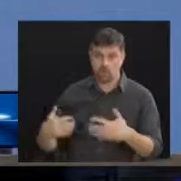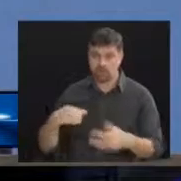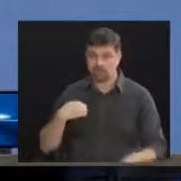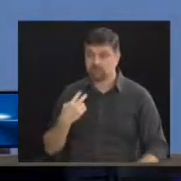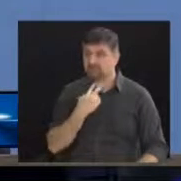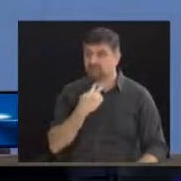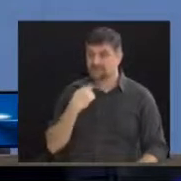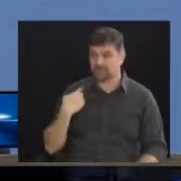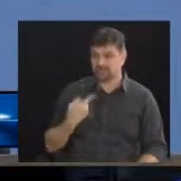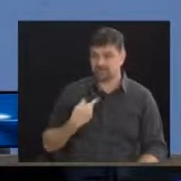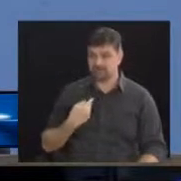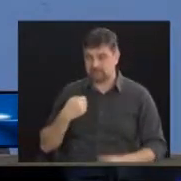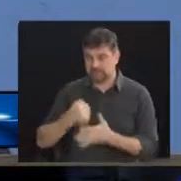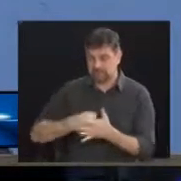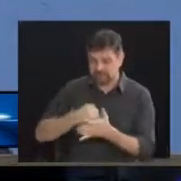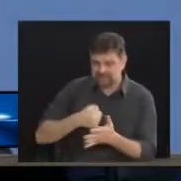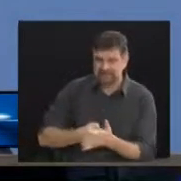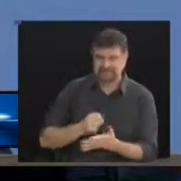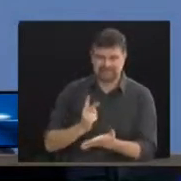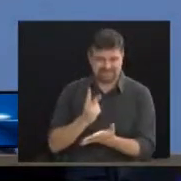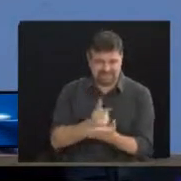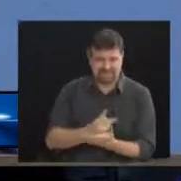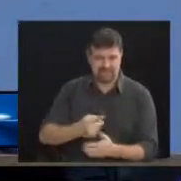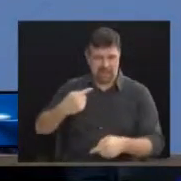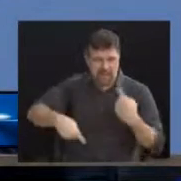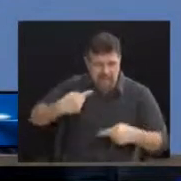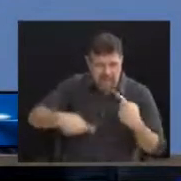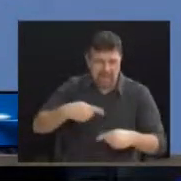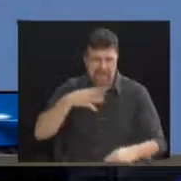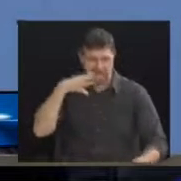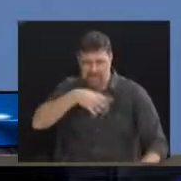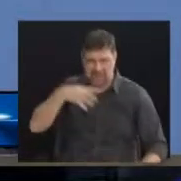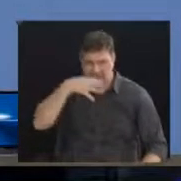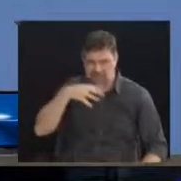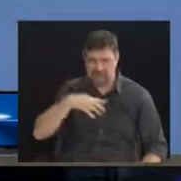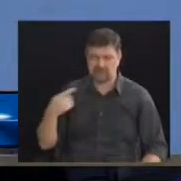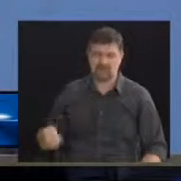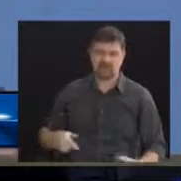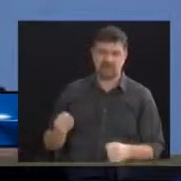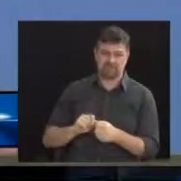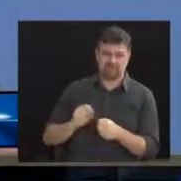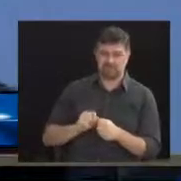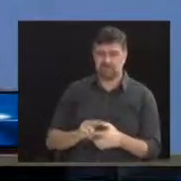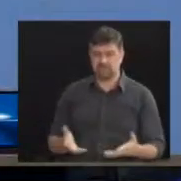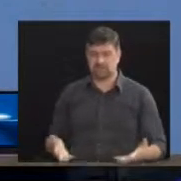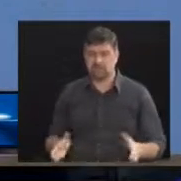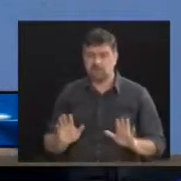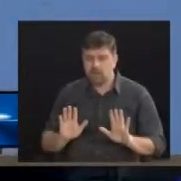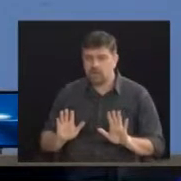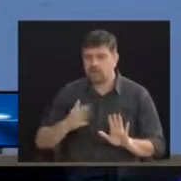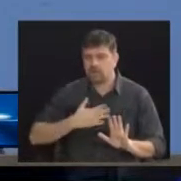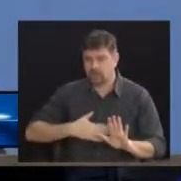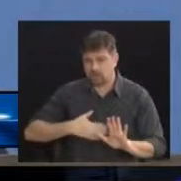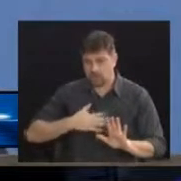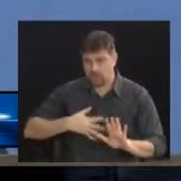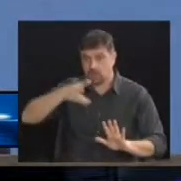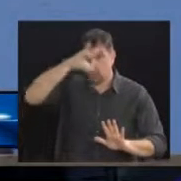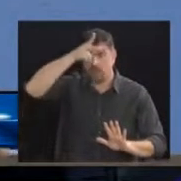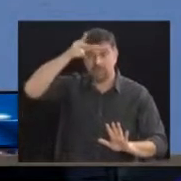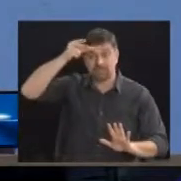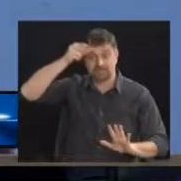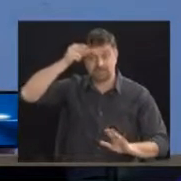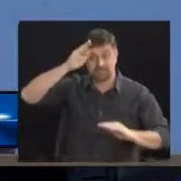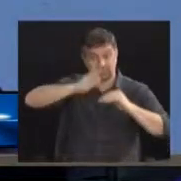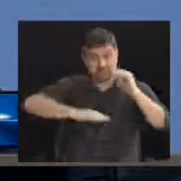uma nota só. Que toda vez é uma coisa, vamos dar uma carta em branco ao Executivo. Não, o Executivo foi eleito para executar e nós